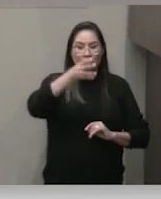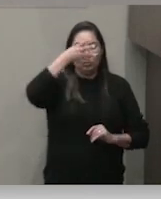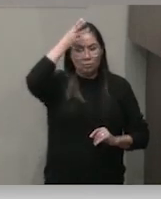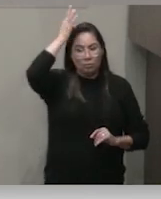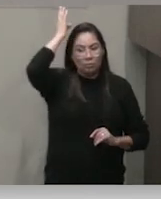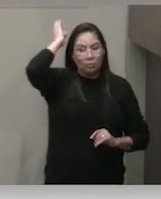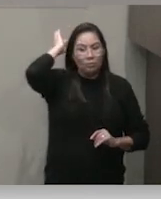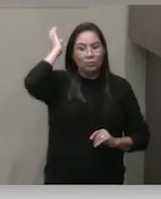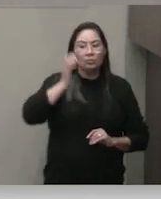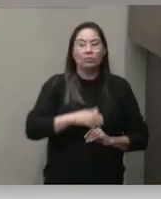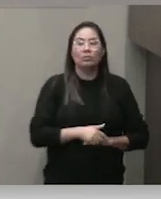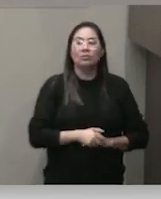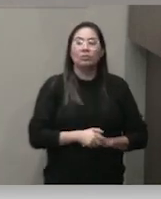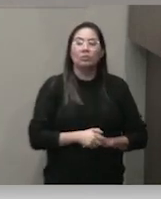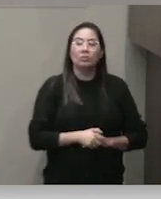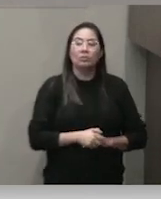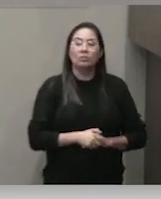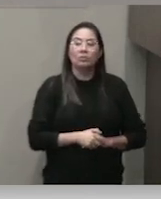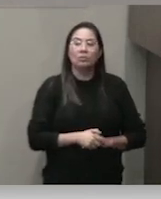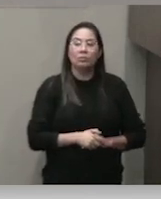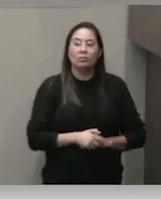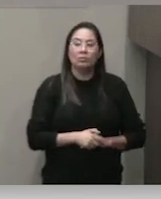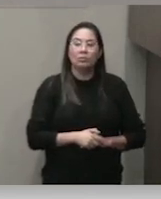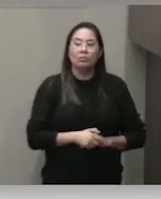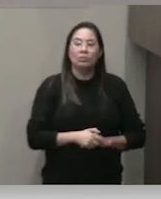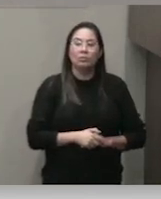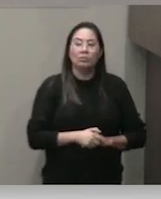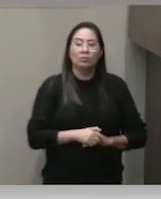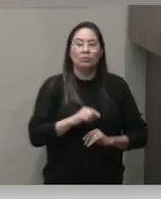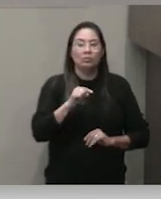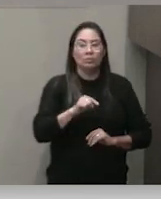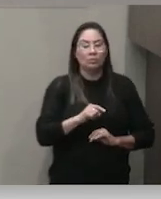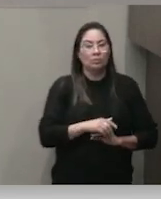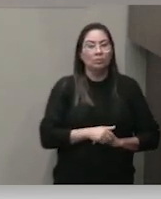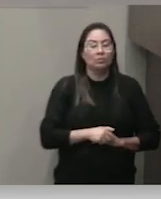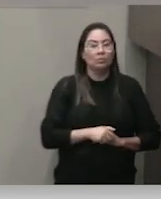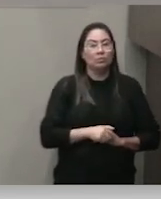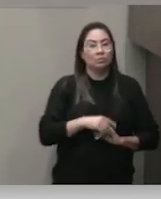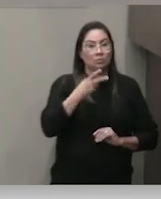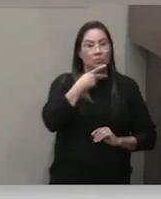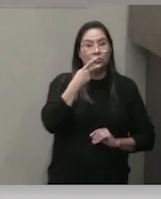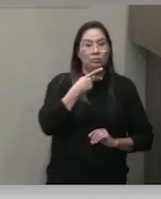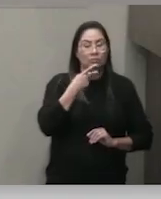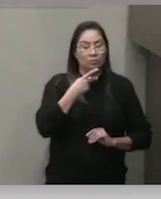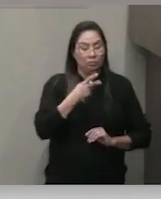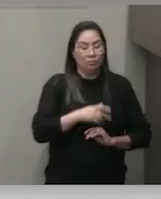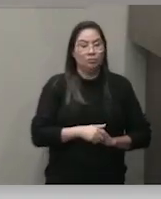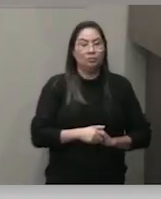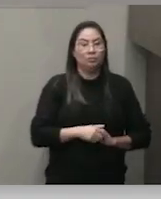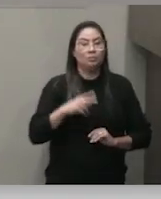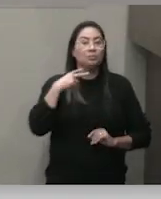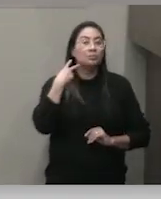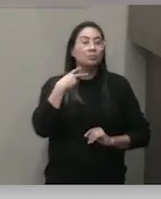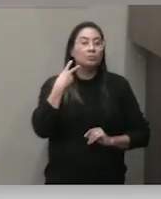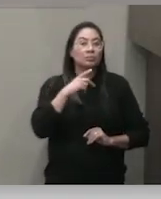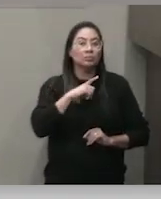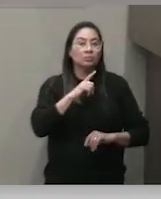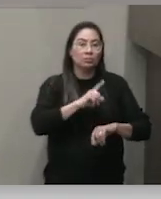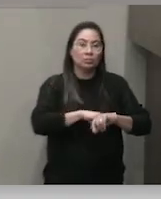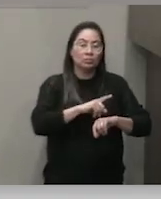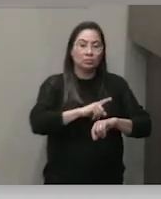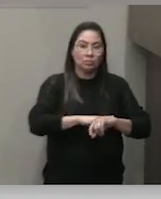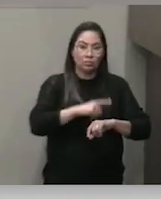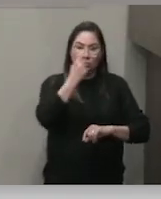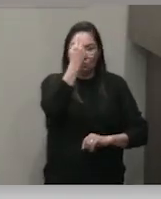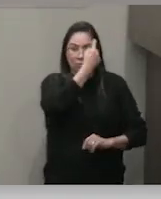colegas militares. O grande expediente, senhores, brevemente, ele serve para que o vereador dispõe do tempo de 30